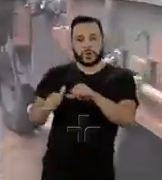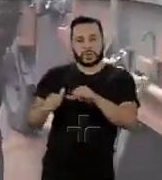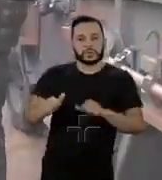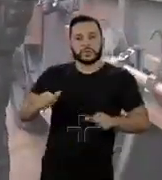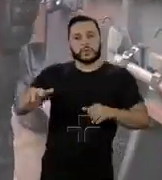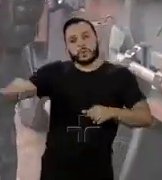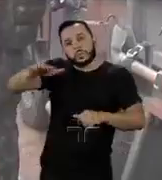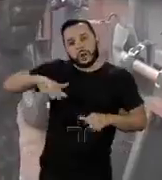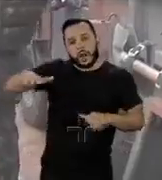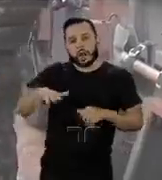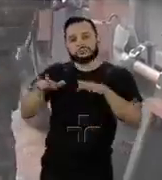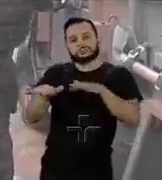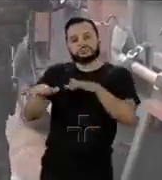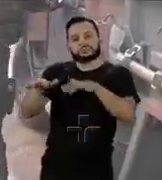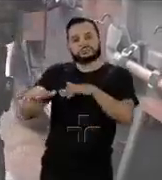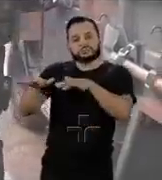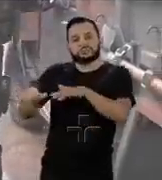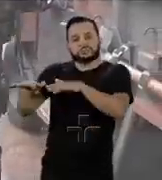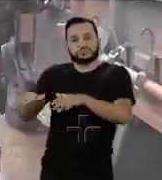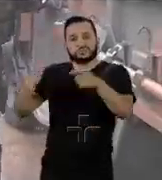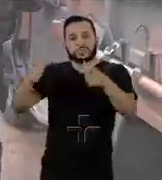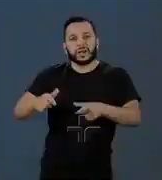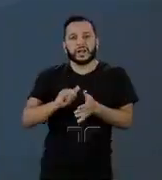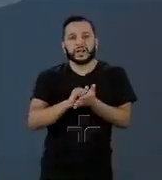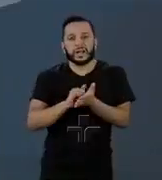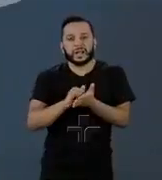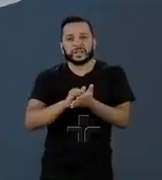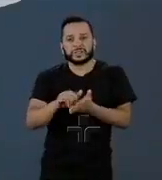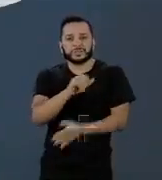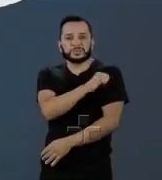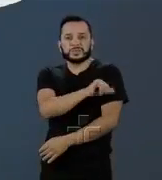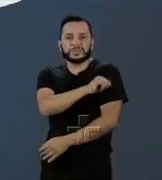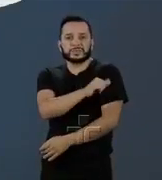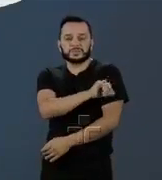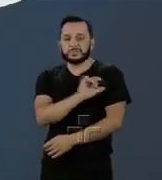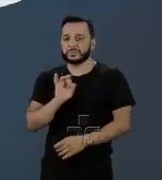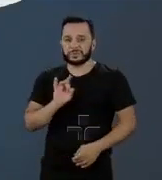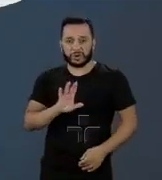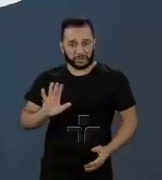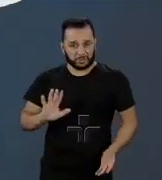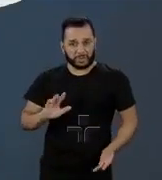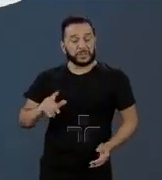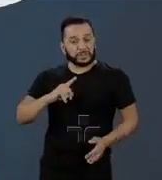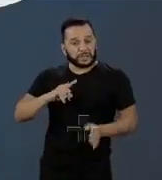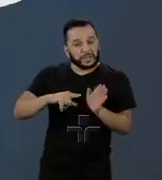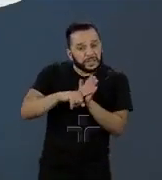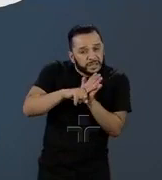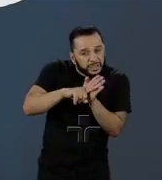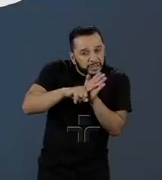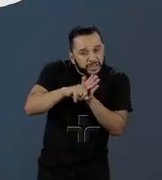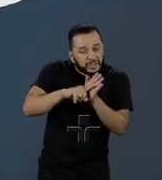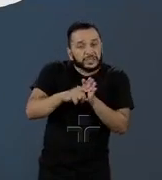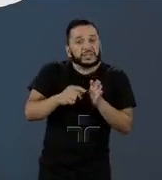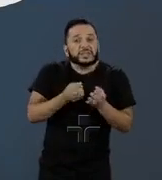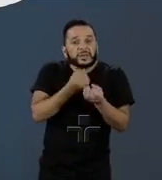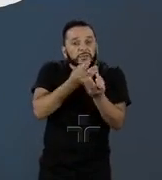na comunidade da Vila Kennedy, Zona Oeste Carioca. Dados da ONG Fogo Cruzado revelam que